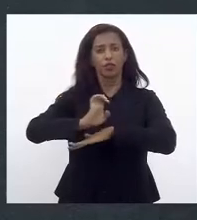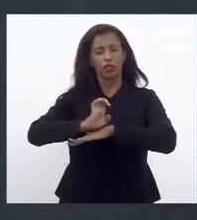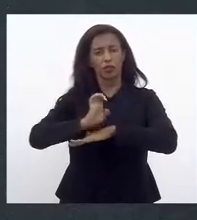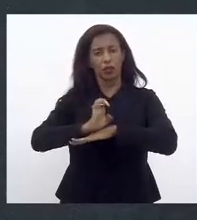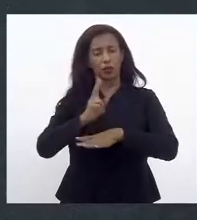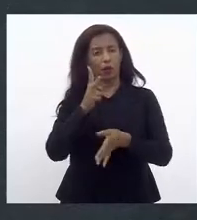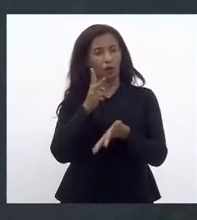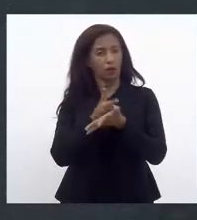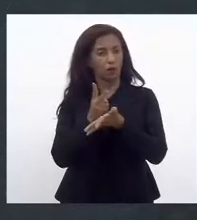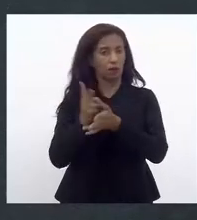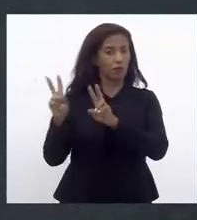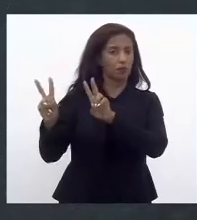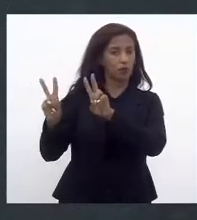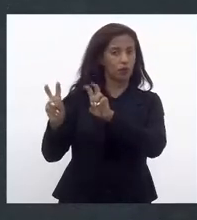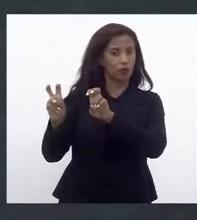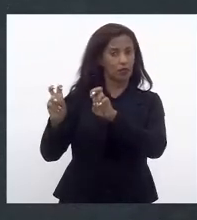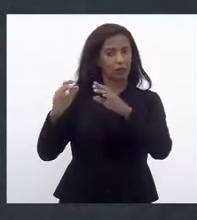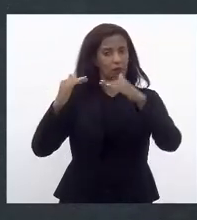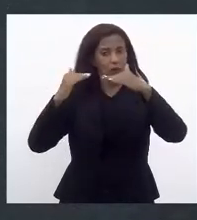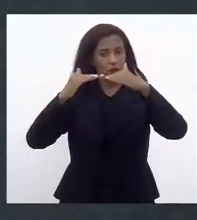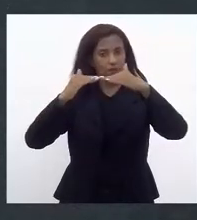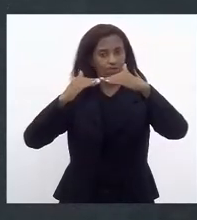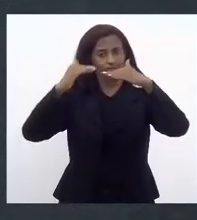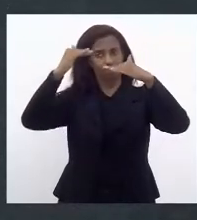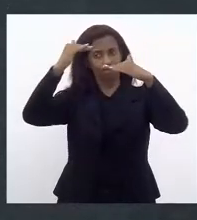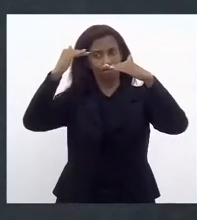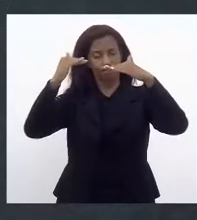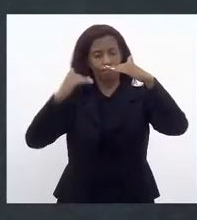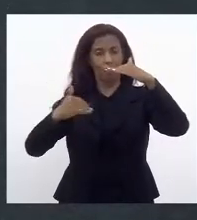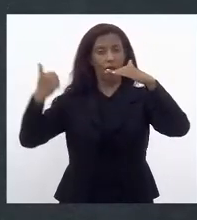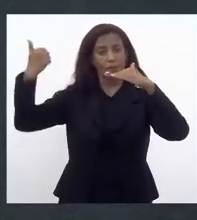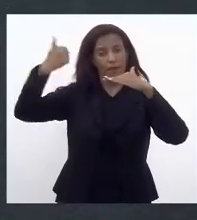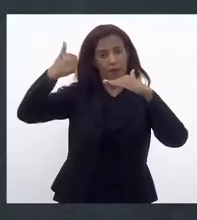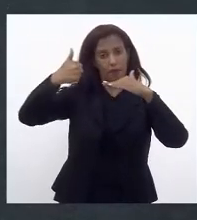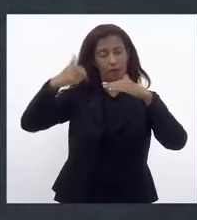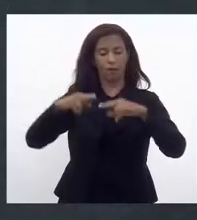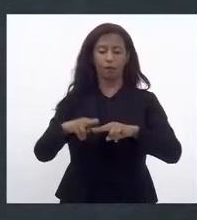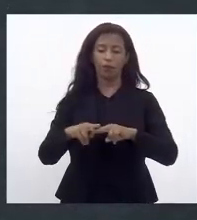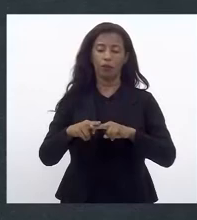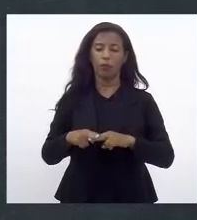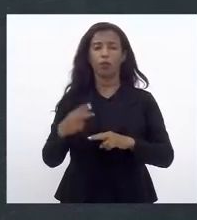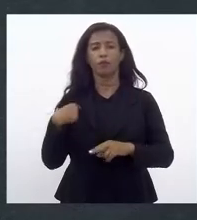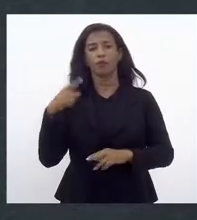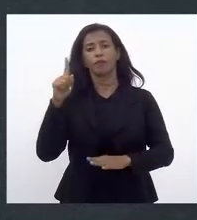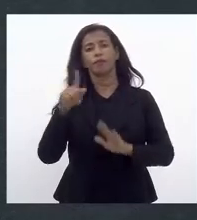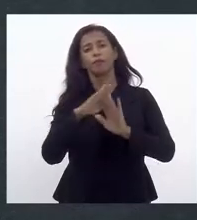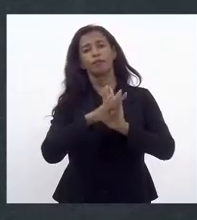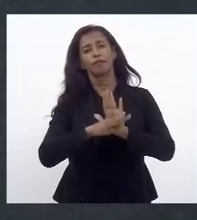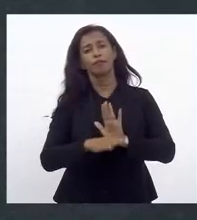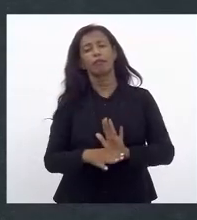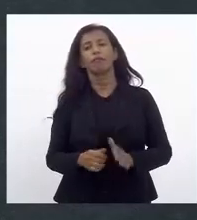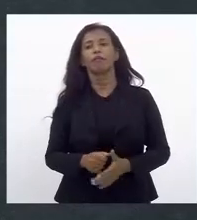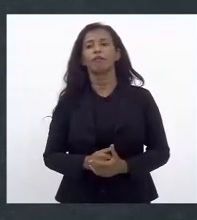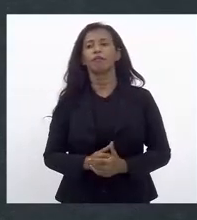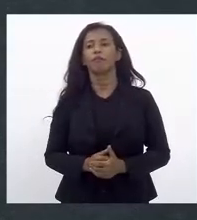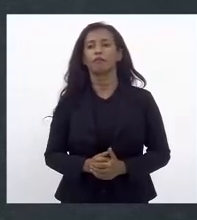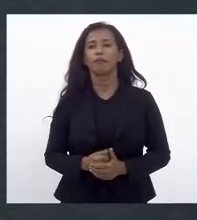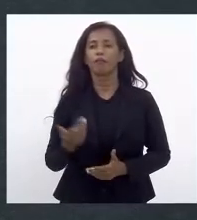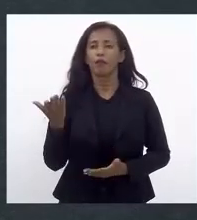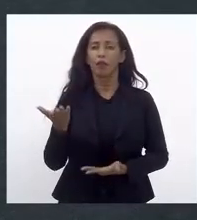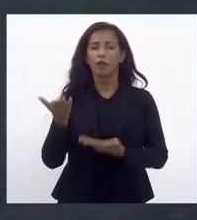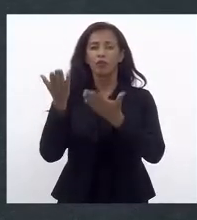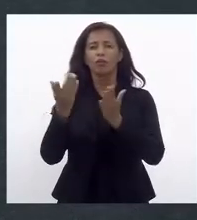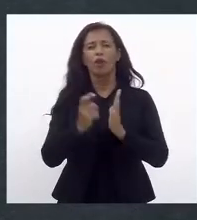o mesmo tema, hierarquicamente, a precedência. Por isso, a minha questão de ordem é que Vossa